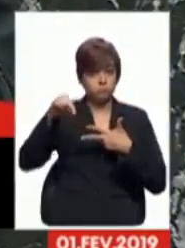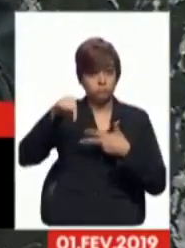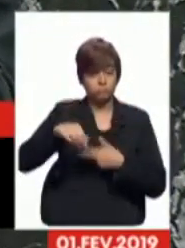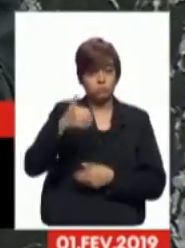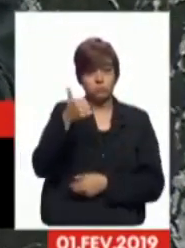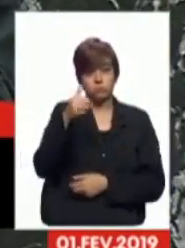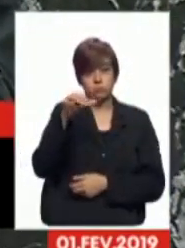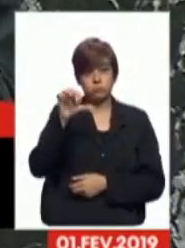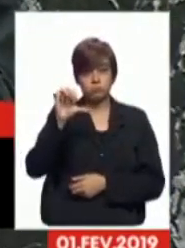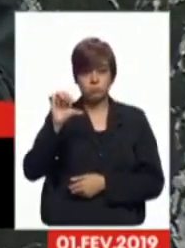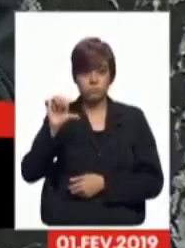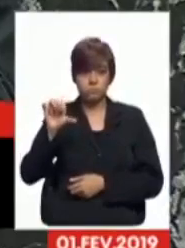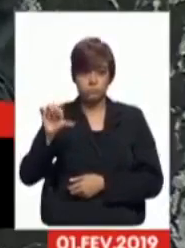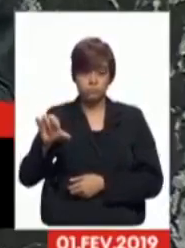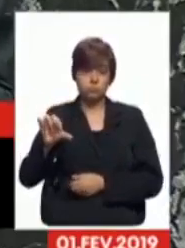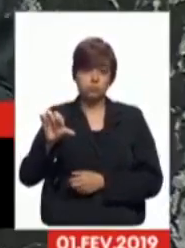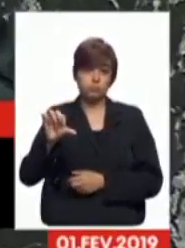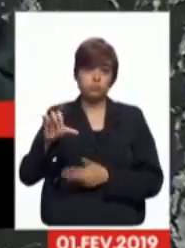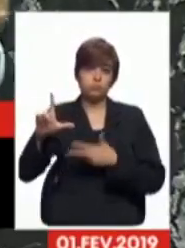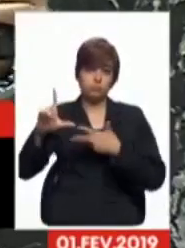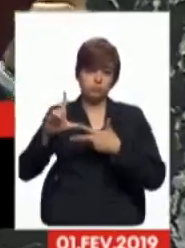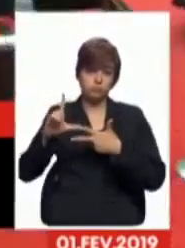19ª Legislatura.